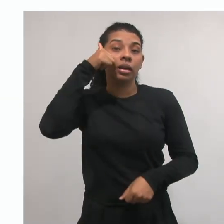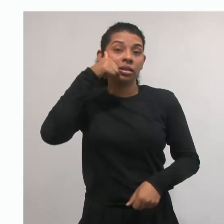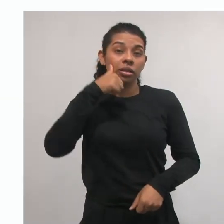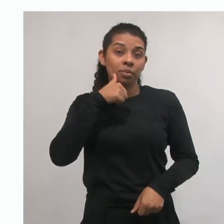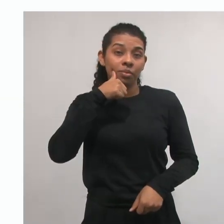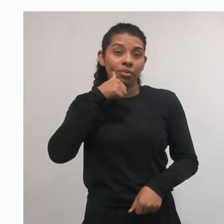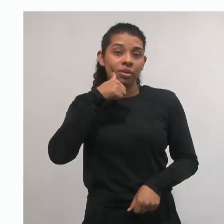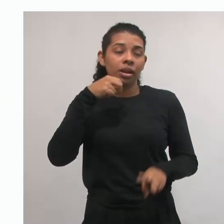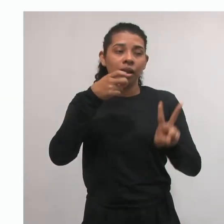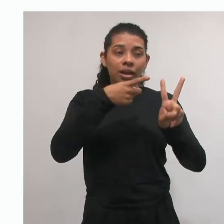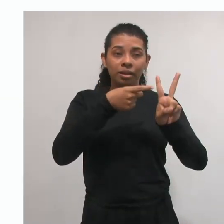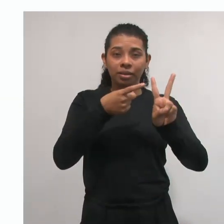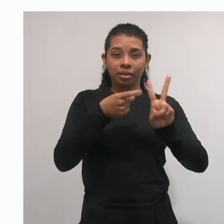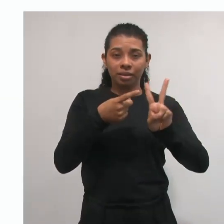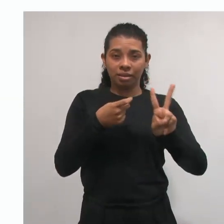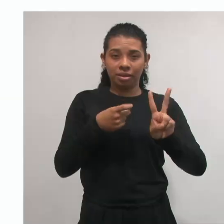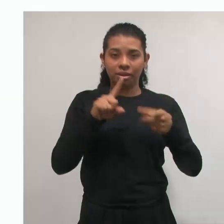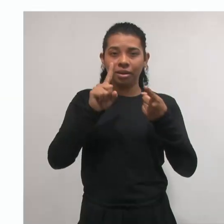ser mulher